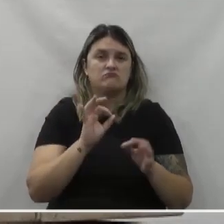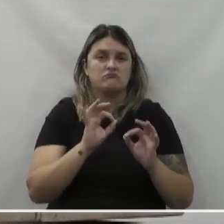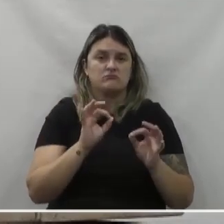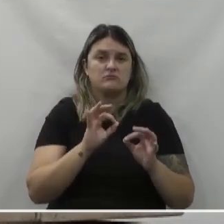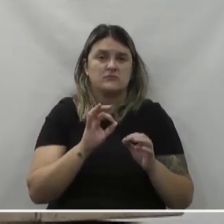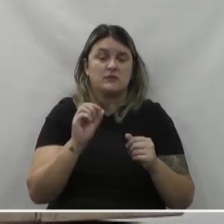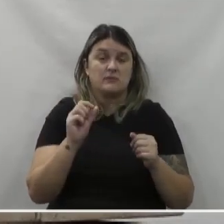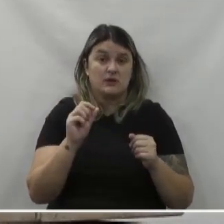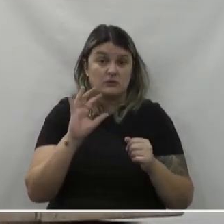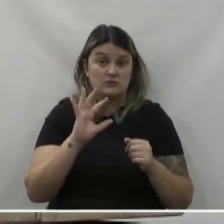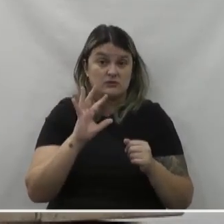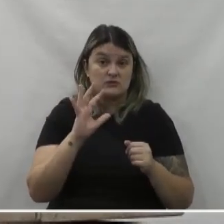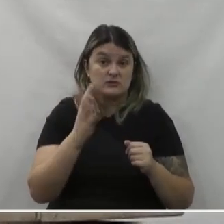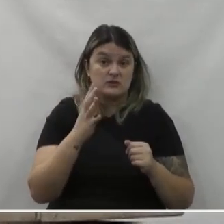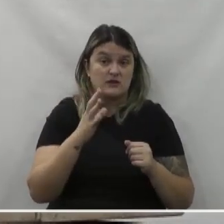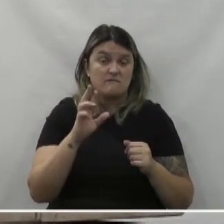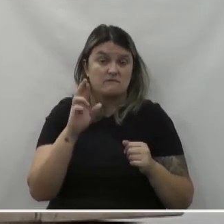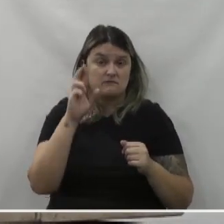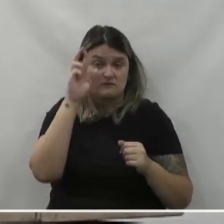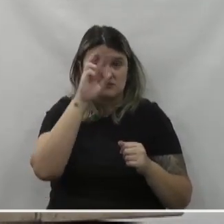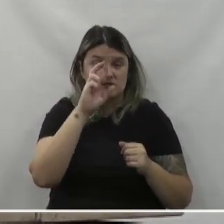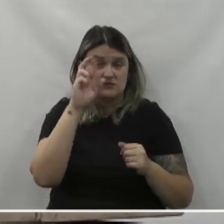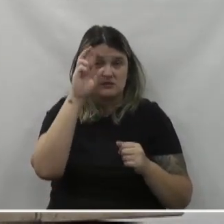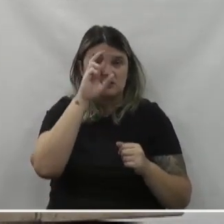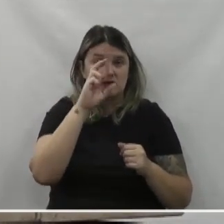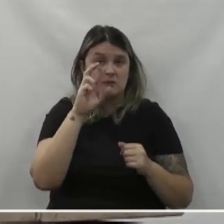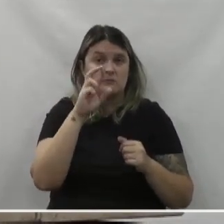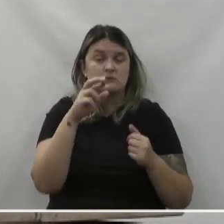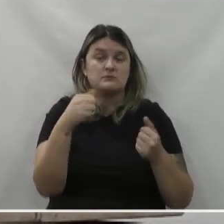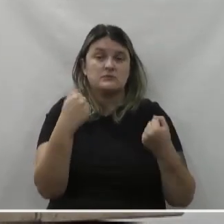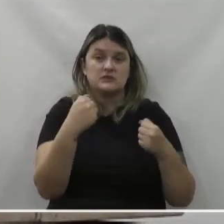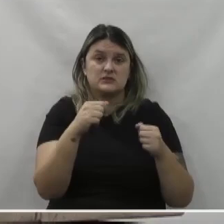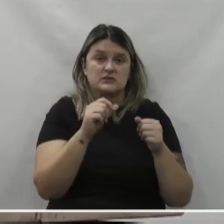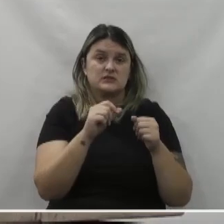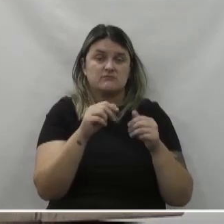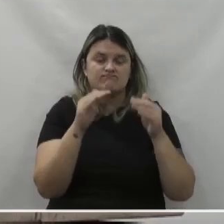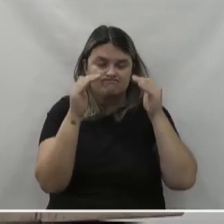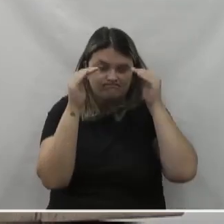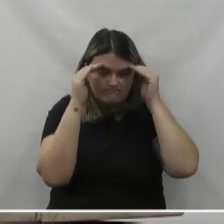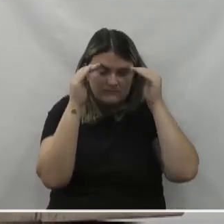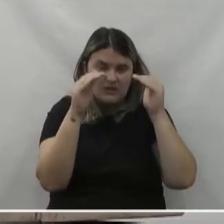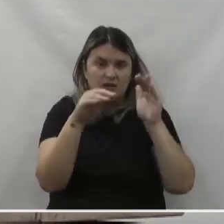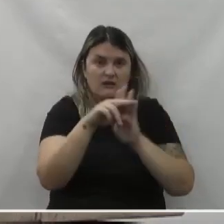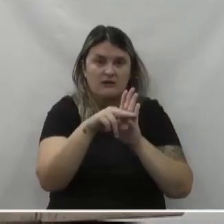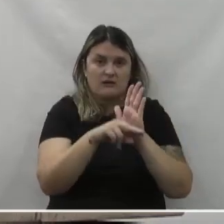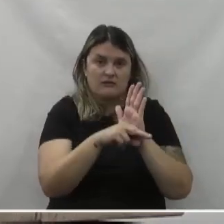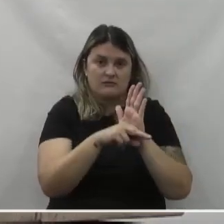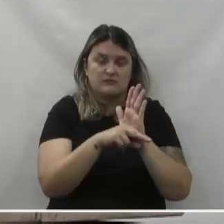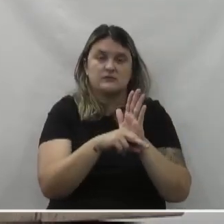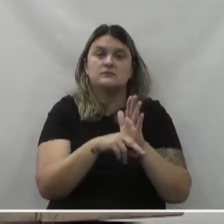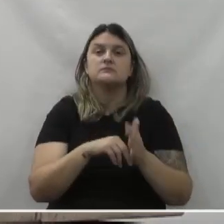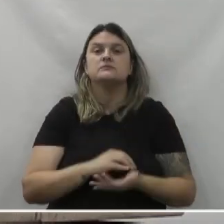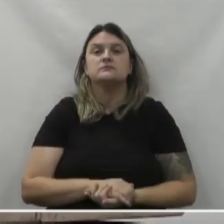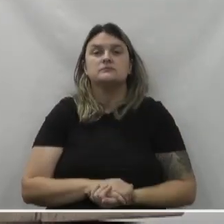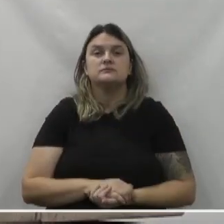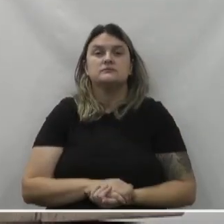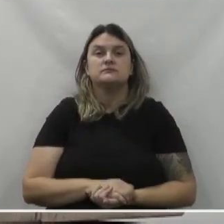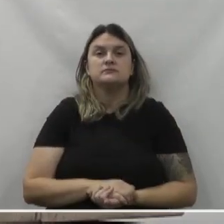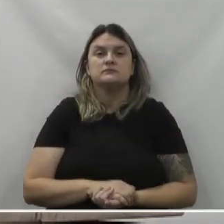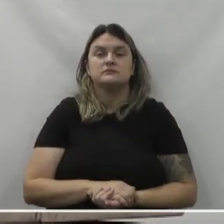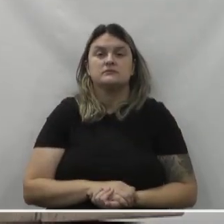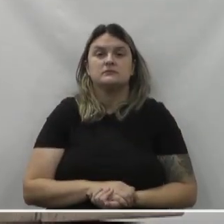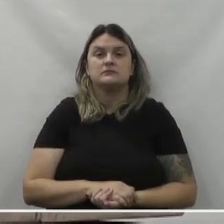haja fiscalização, a gente vai precisar ter essa regulamentação nessa lei. E, devido a isso, a